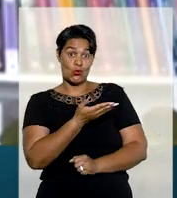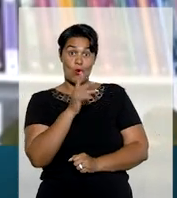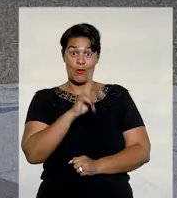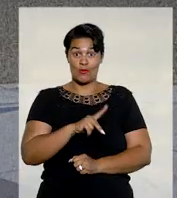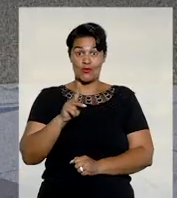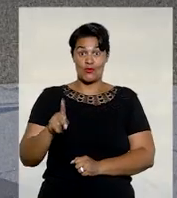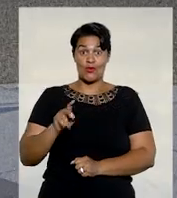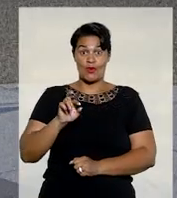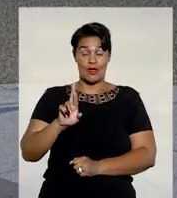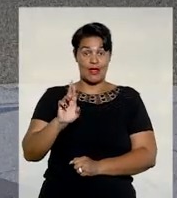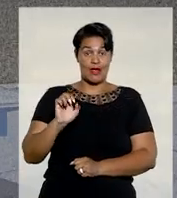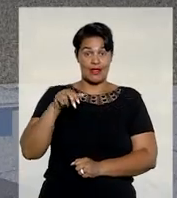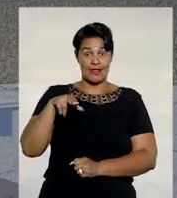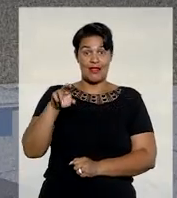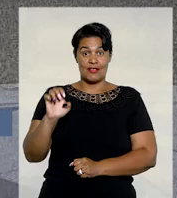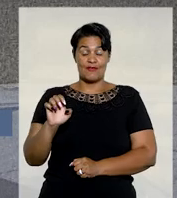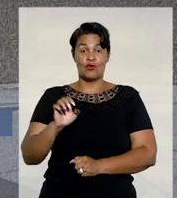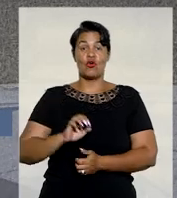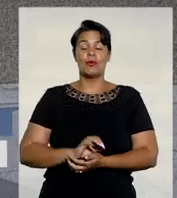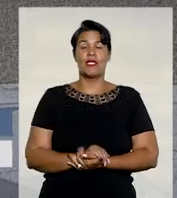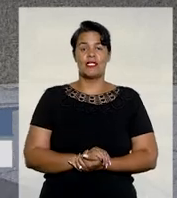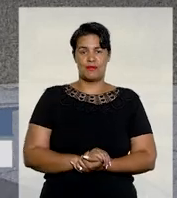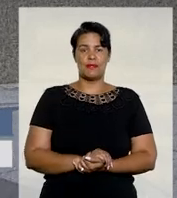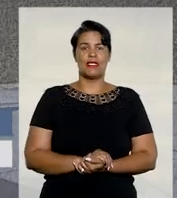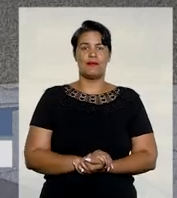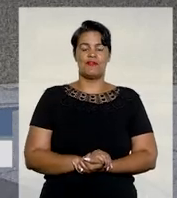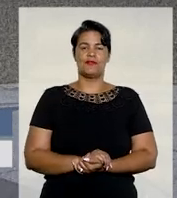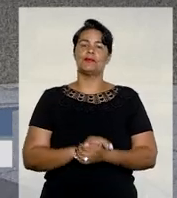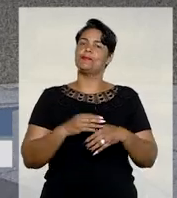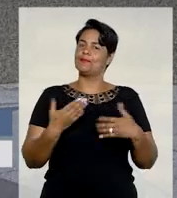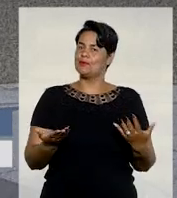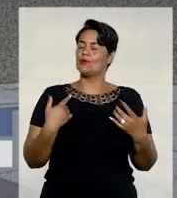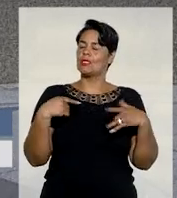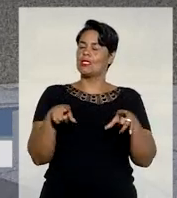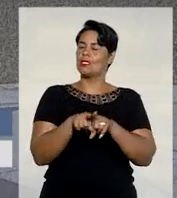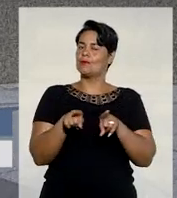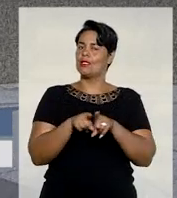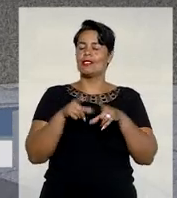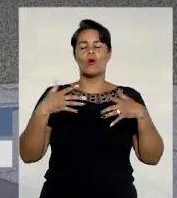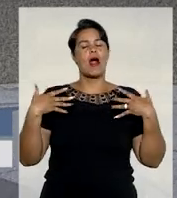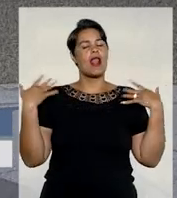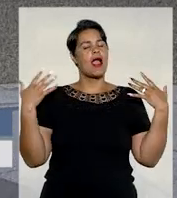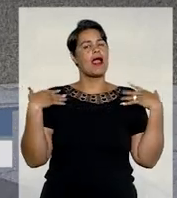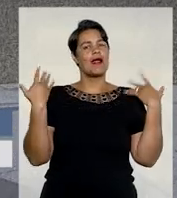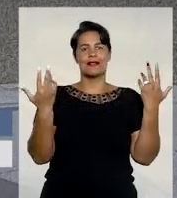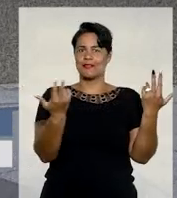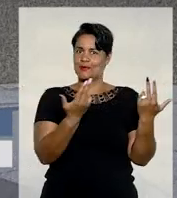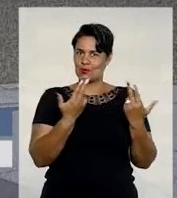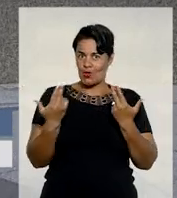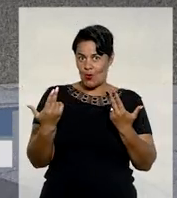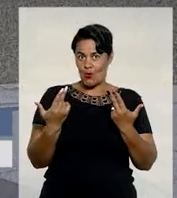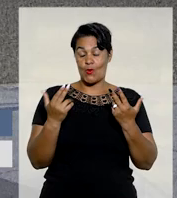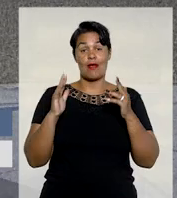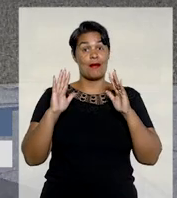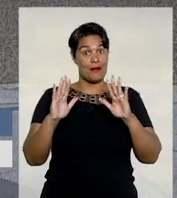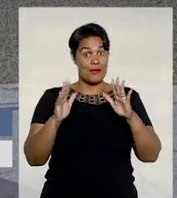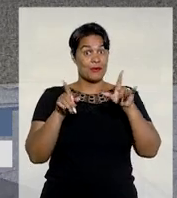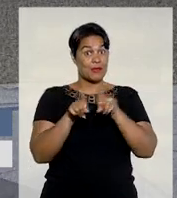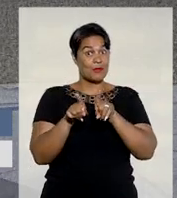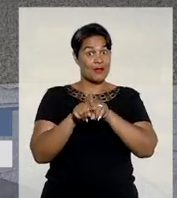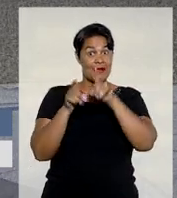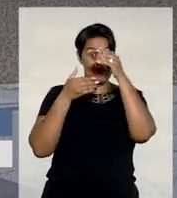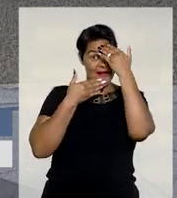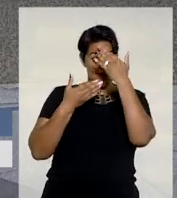professor René. Alegria e satisfação, com certeza, nossas também, professora Thaís. Como você bem antecipou, eu agradeço